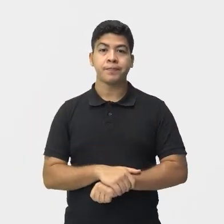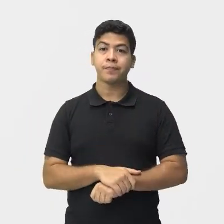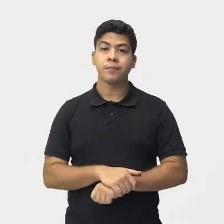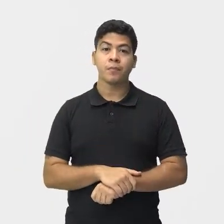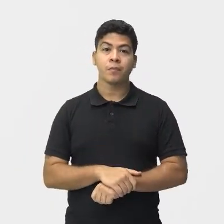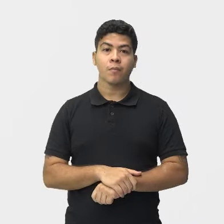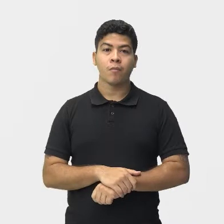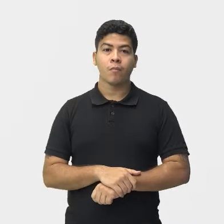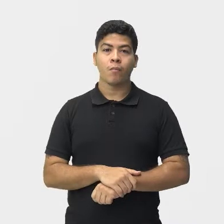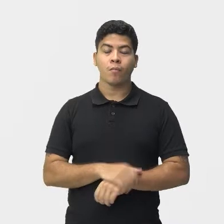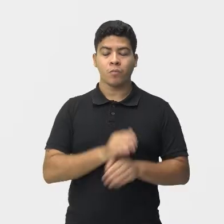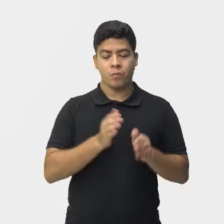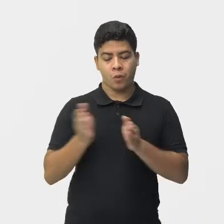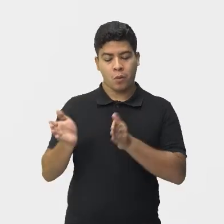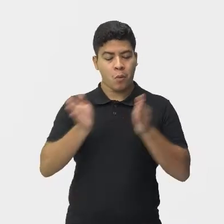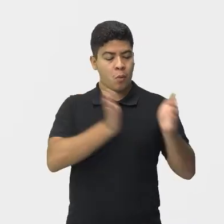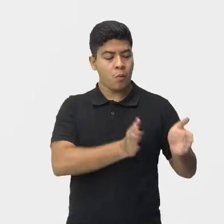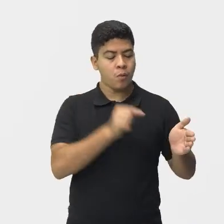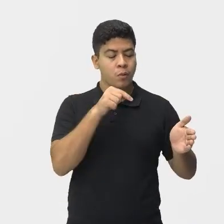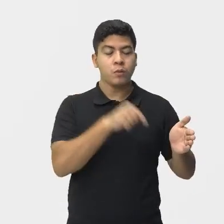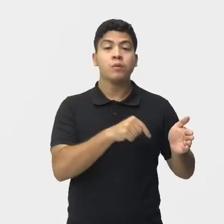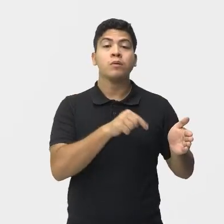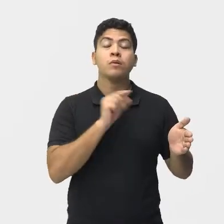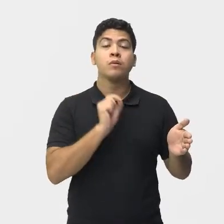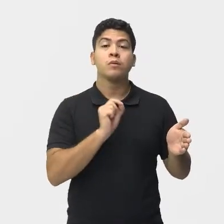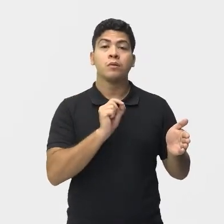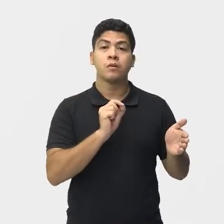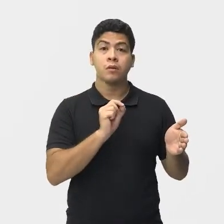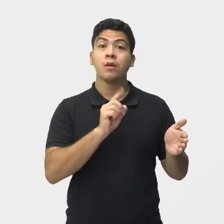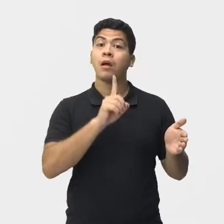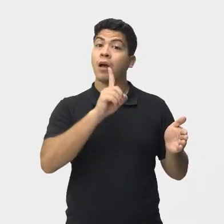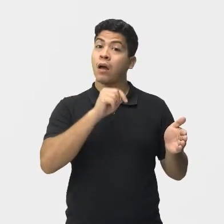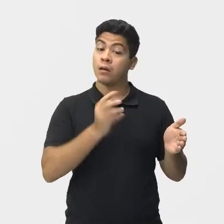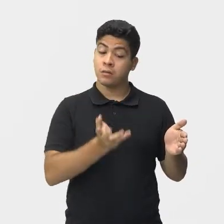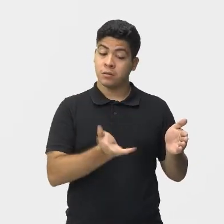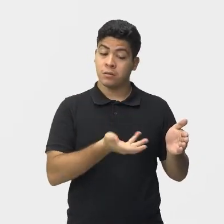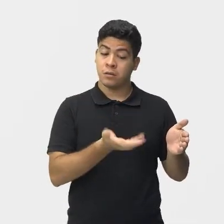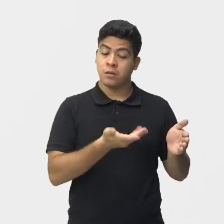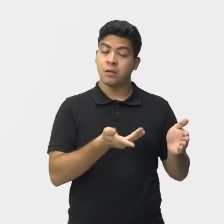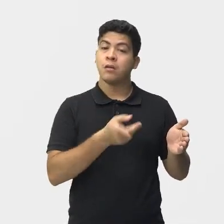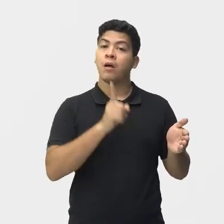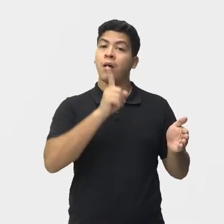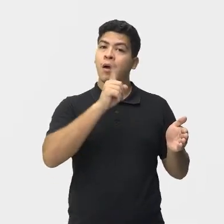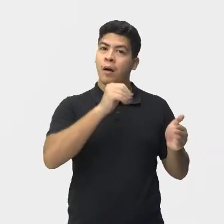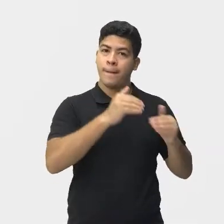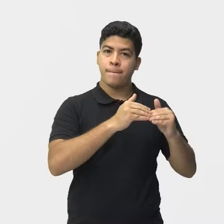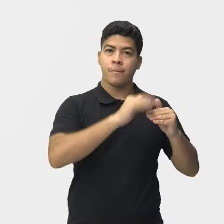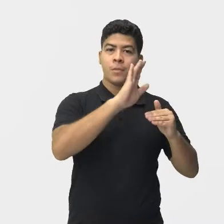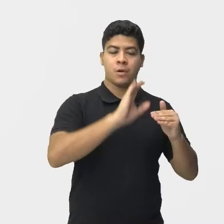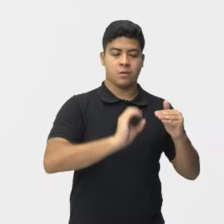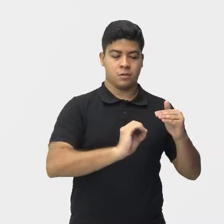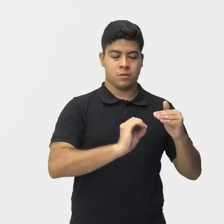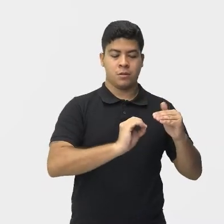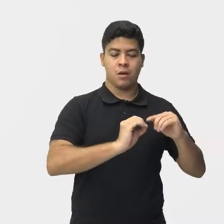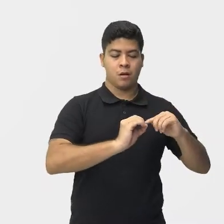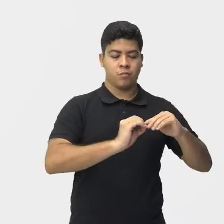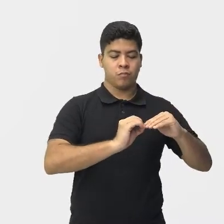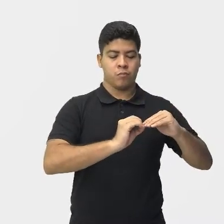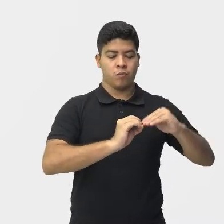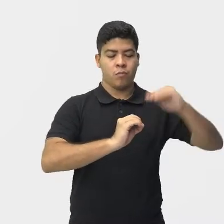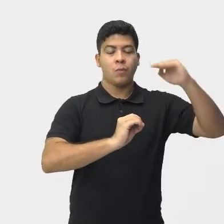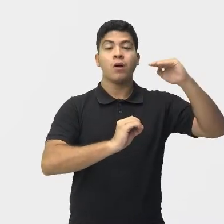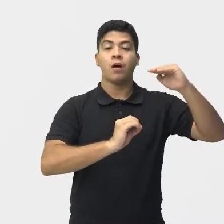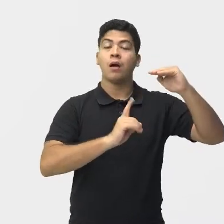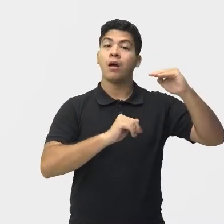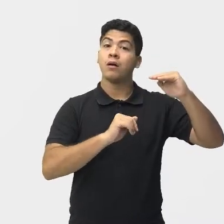outro lado, do lado direito no gráfico, que diz que a aceleração é constante e maior que zero, ou a aceleração é